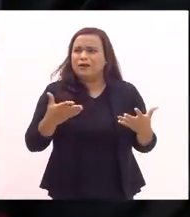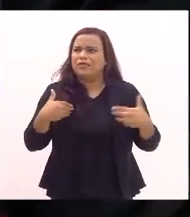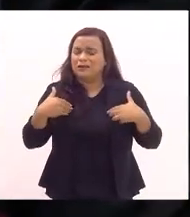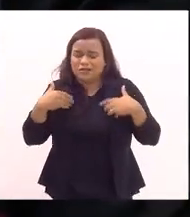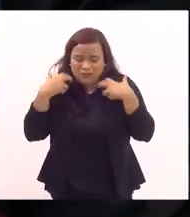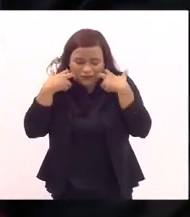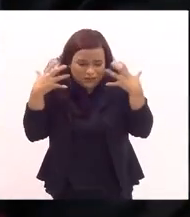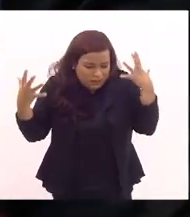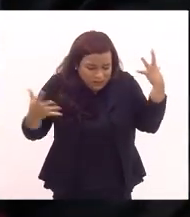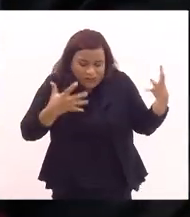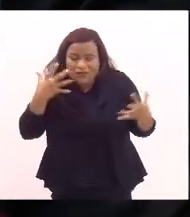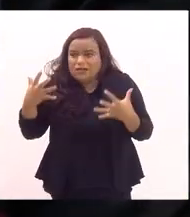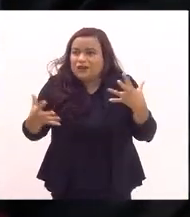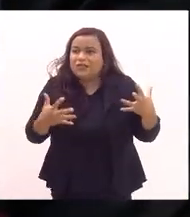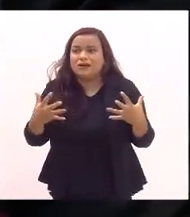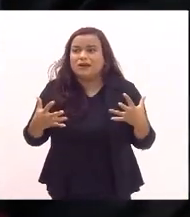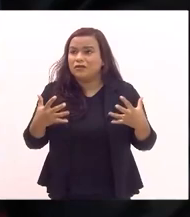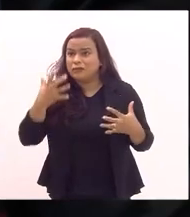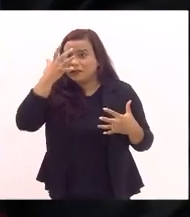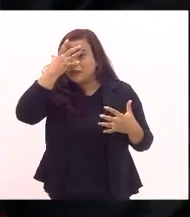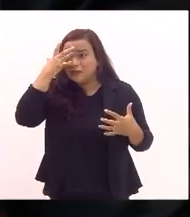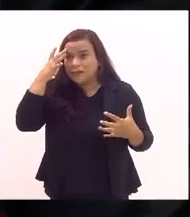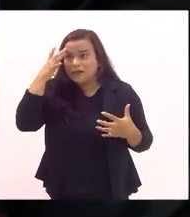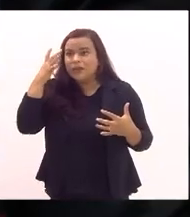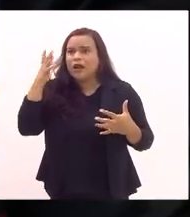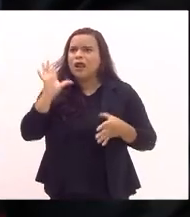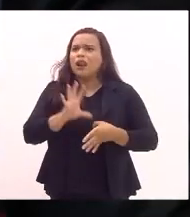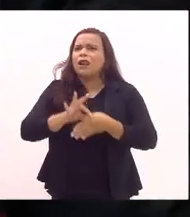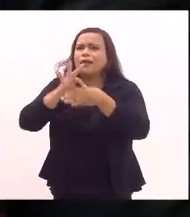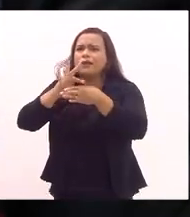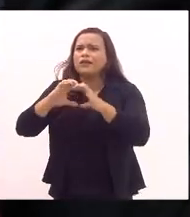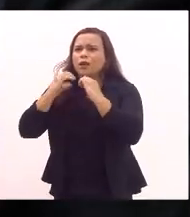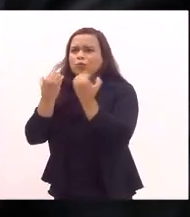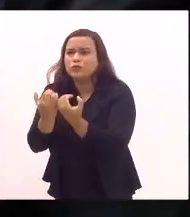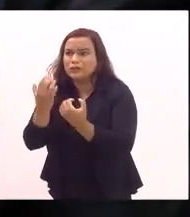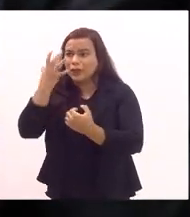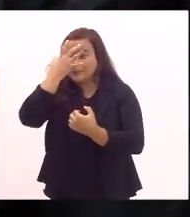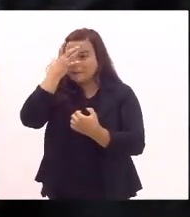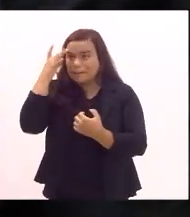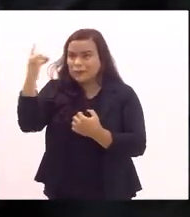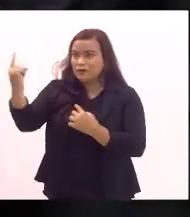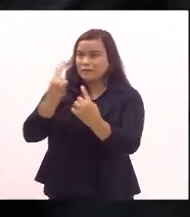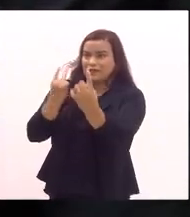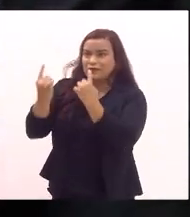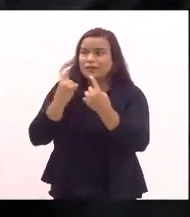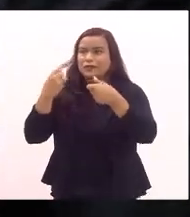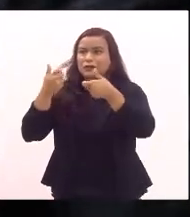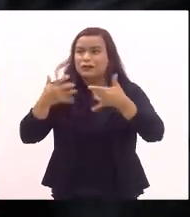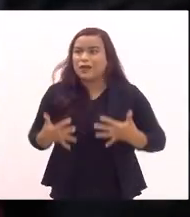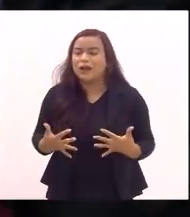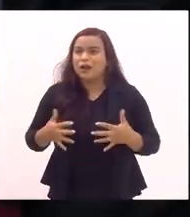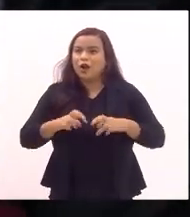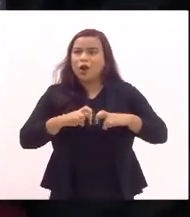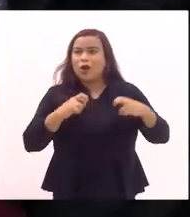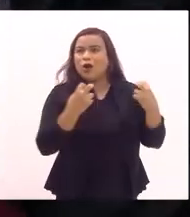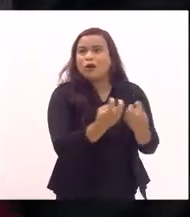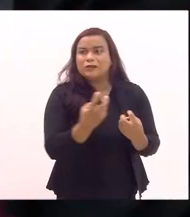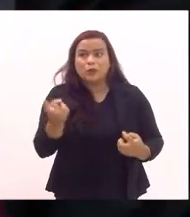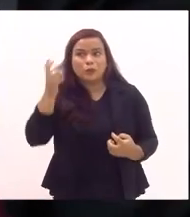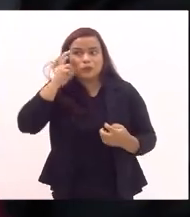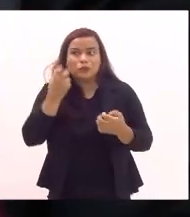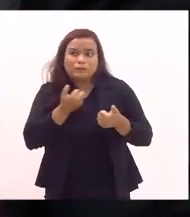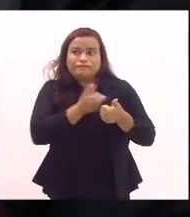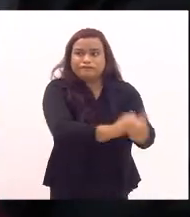aterrorizador atender os produtores atender as lideranças comunitárias e ouvir que uma roda cultural está sendo